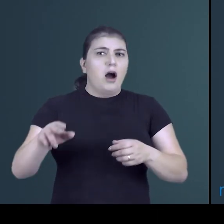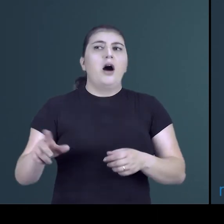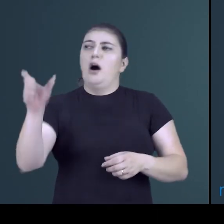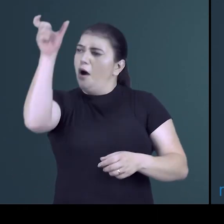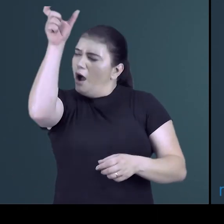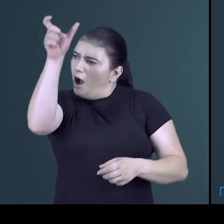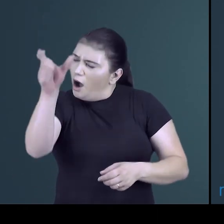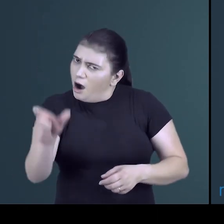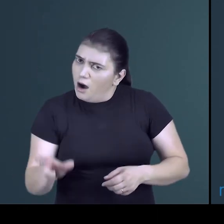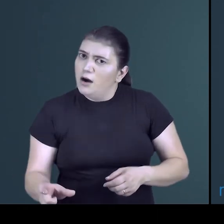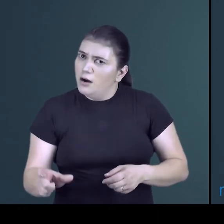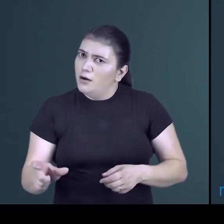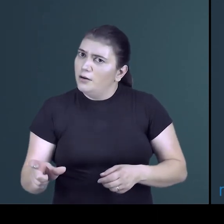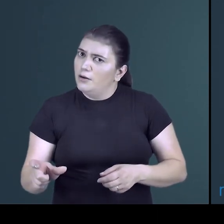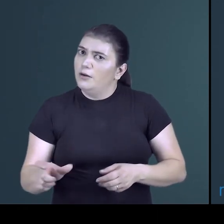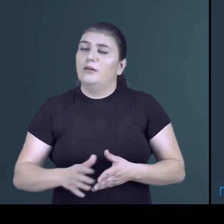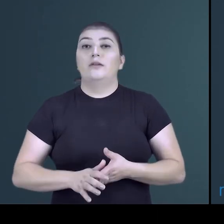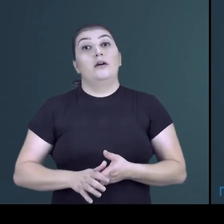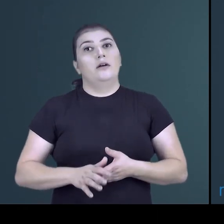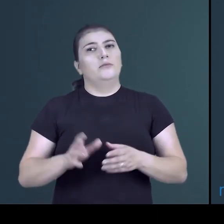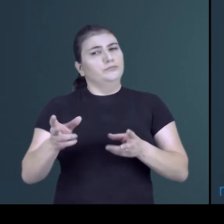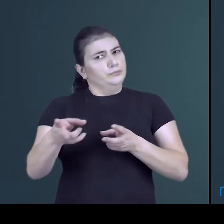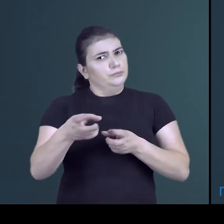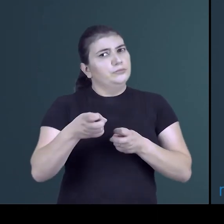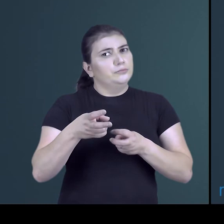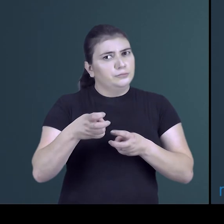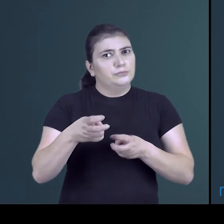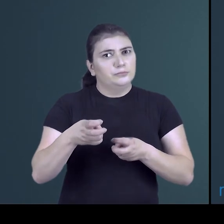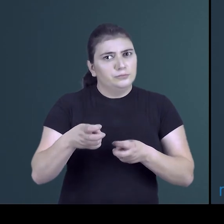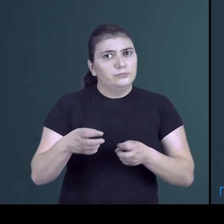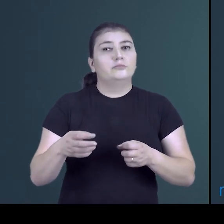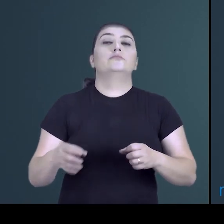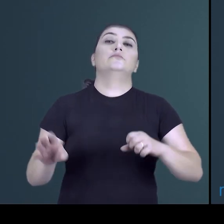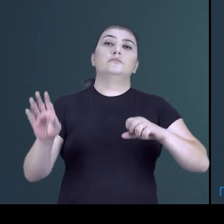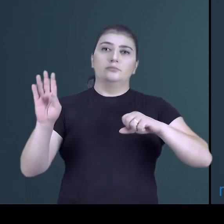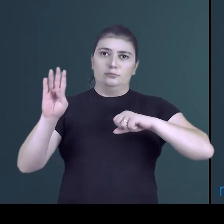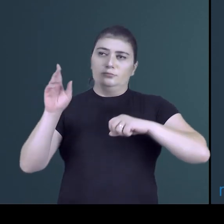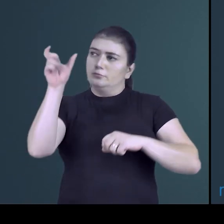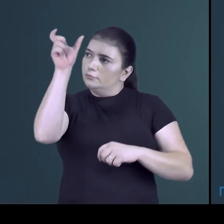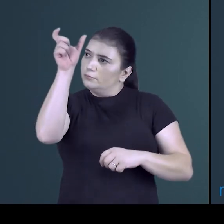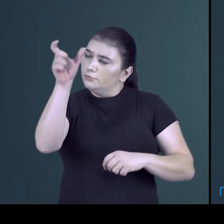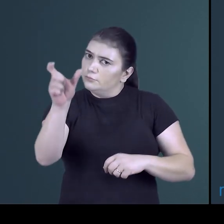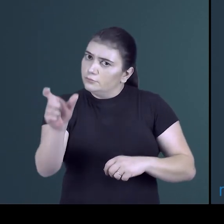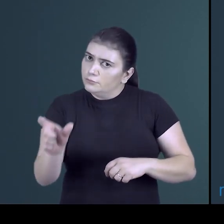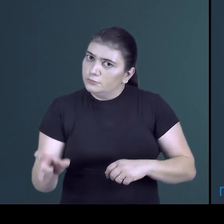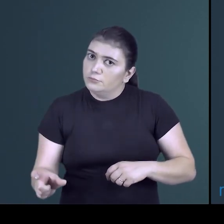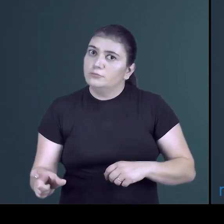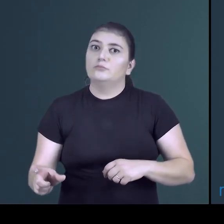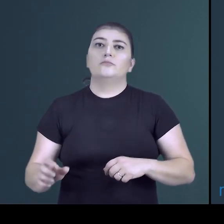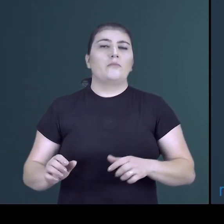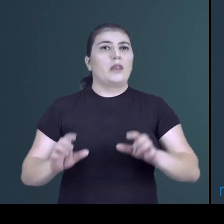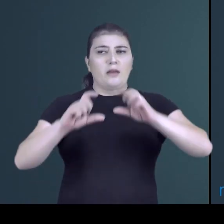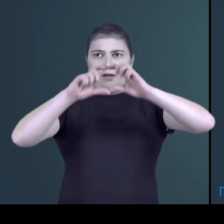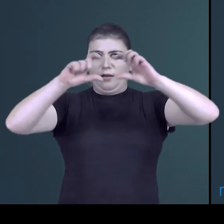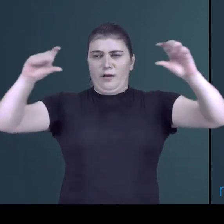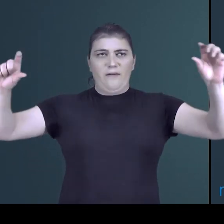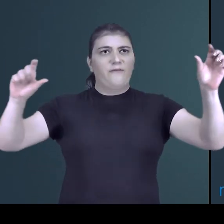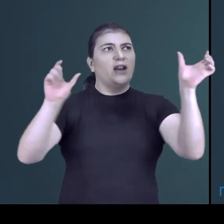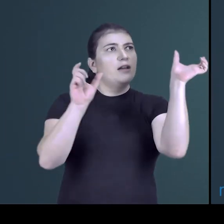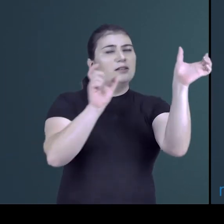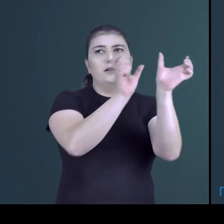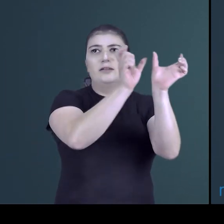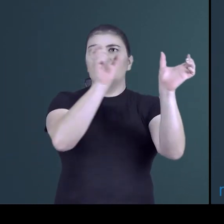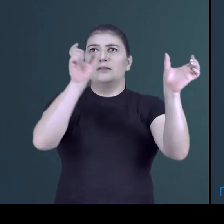sujeito simples ou sujeito composto. Observando que esse sujeito composto pode estar em posições